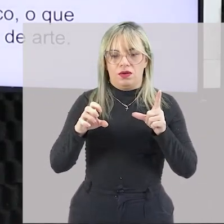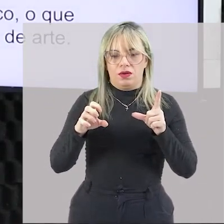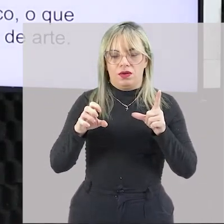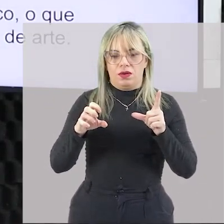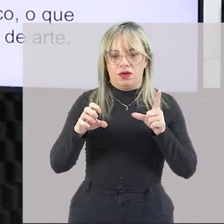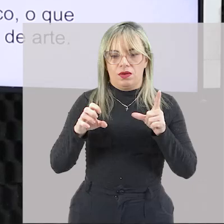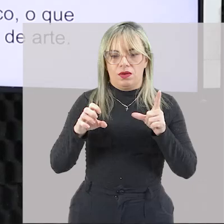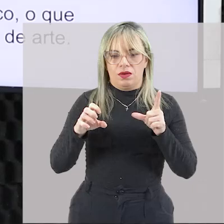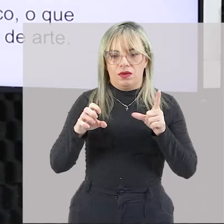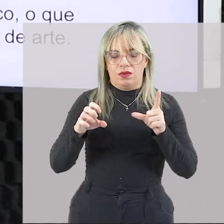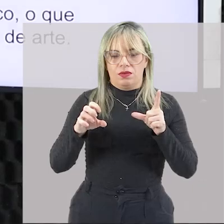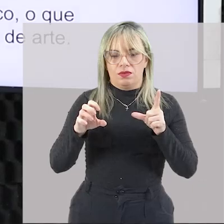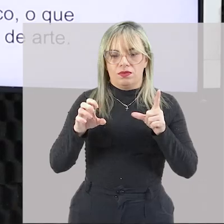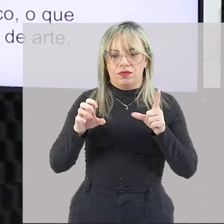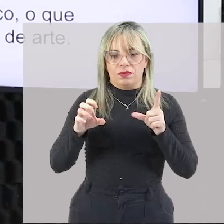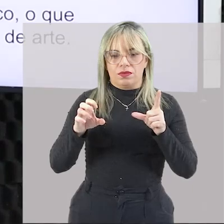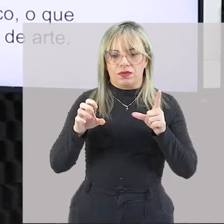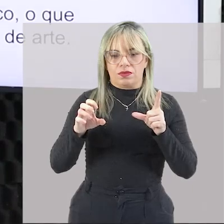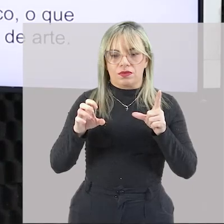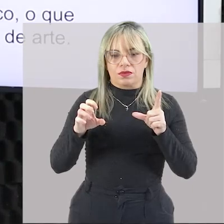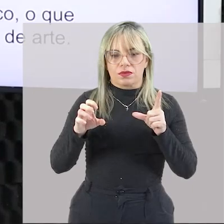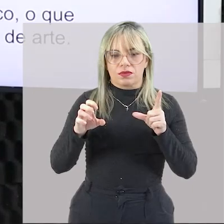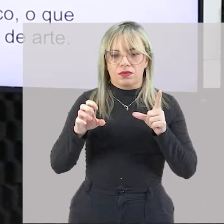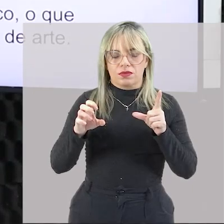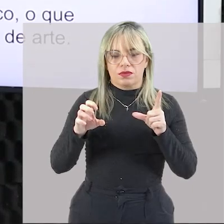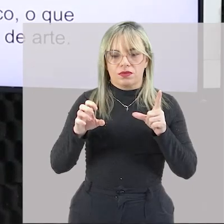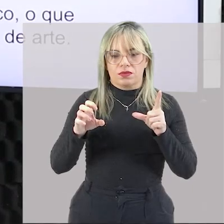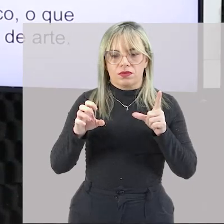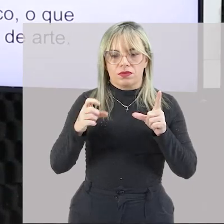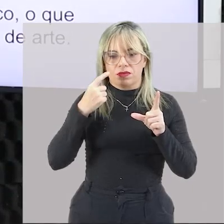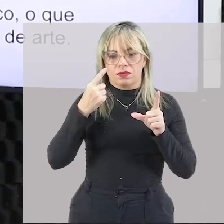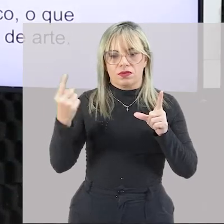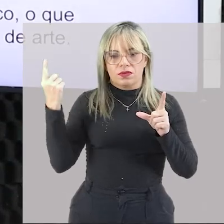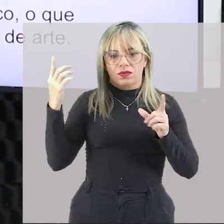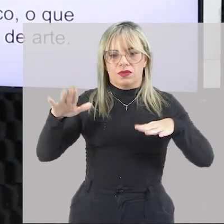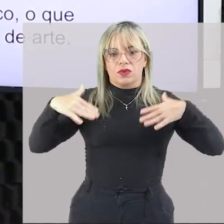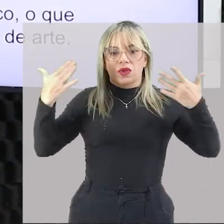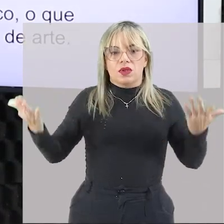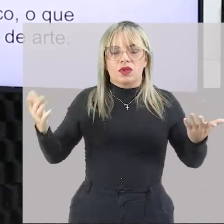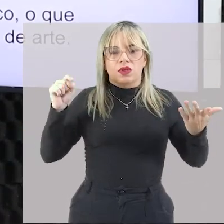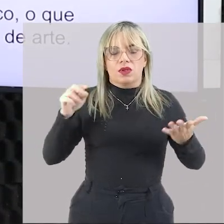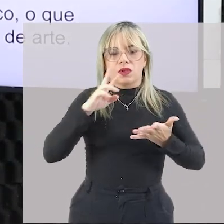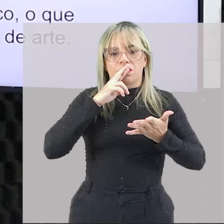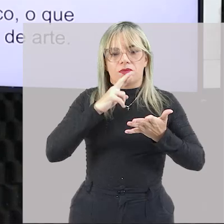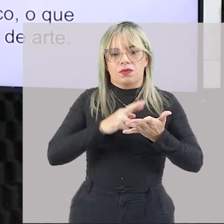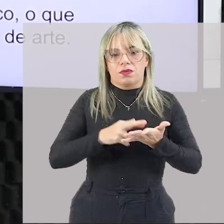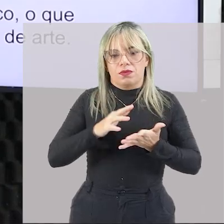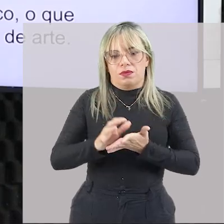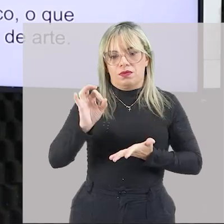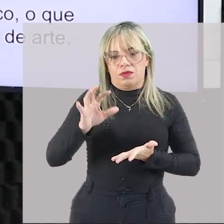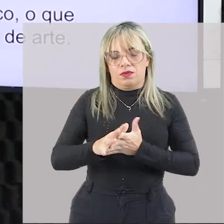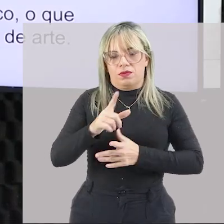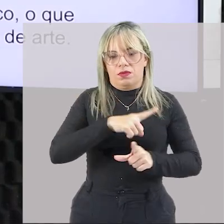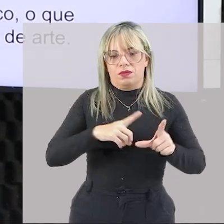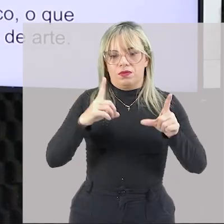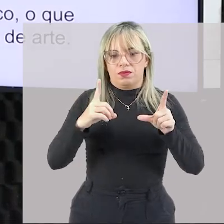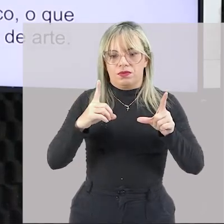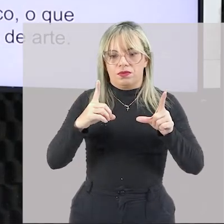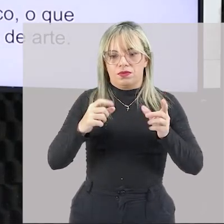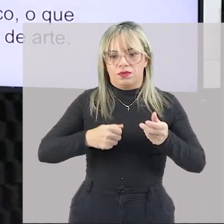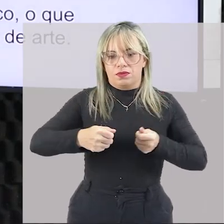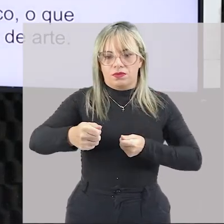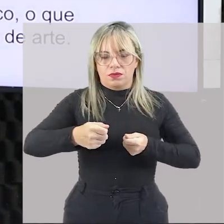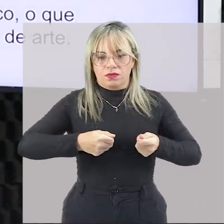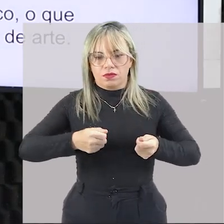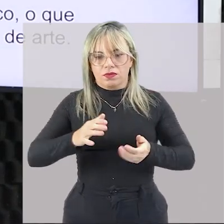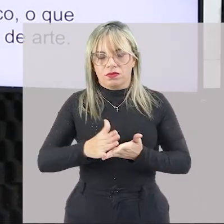pode ser. O que rompe com a elitização dessa forma de arte? Vamos ver qual seria a resposta coerente sobre isso. Negociação